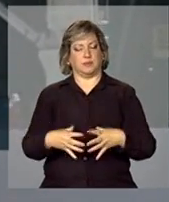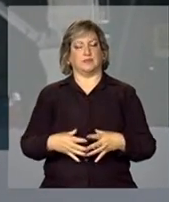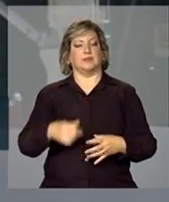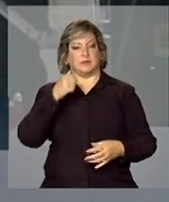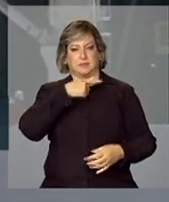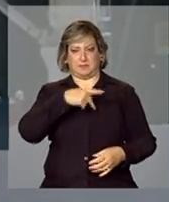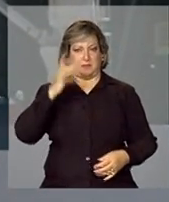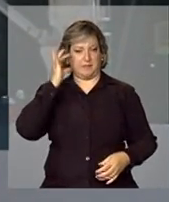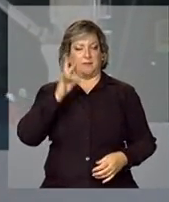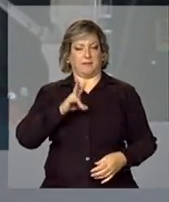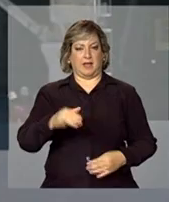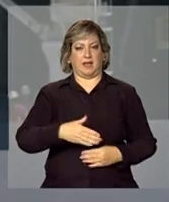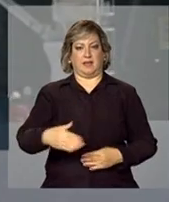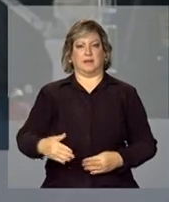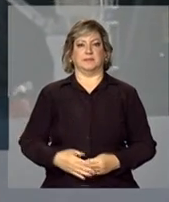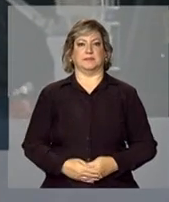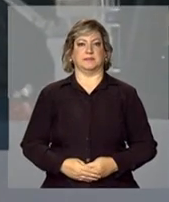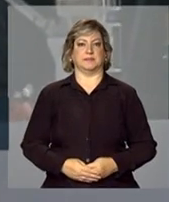do